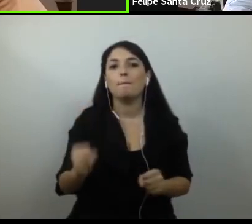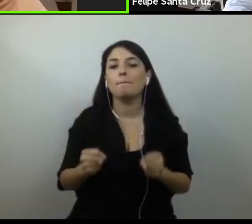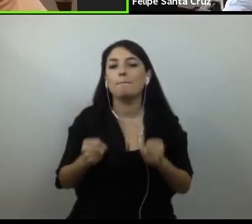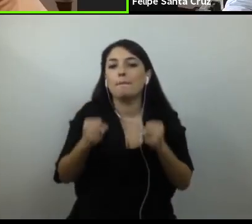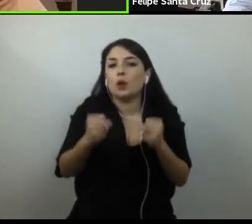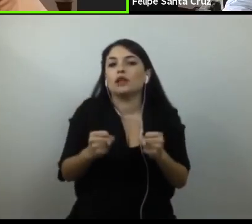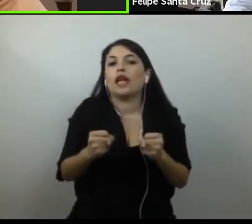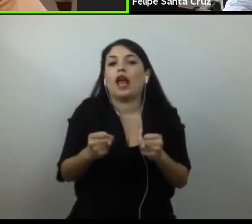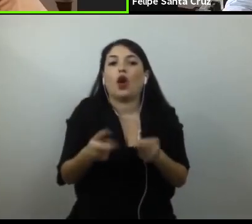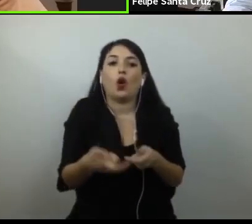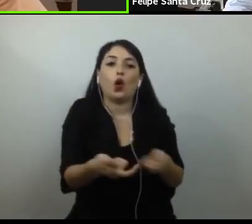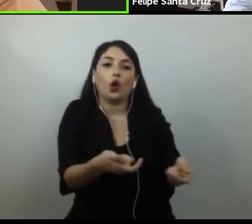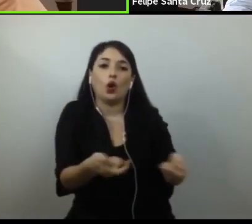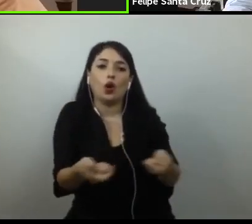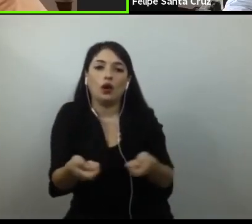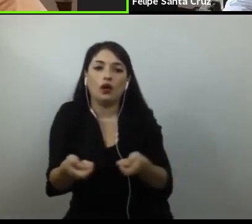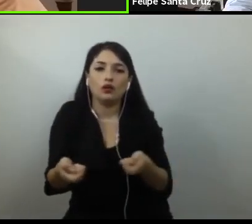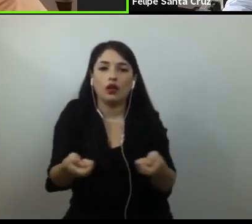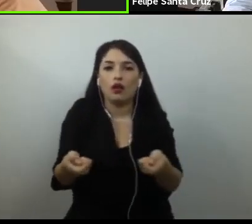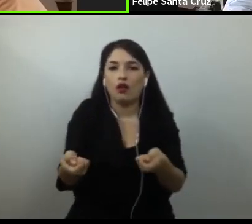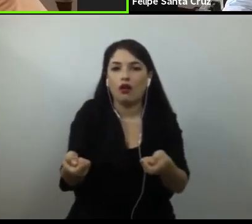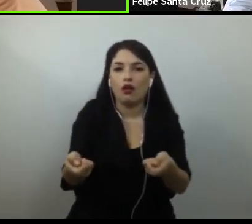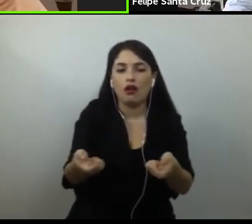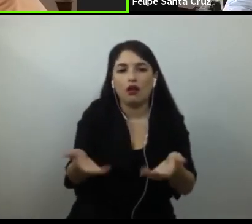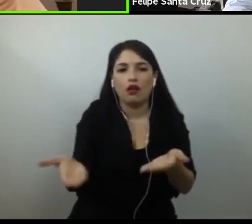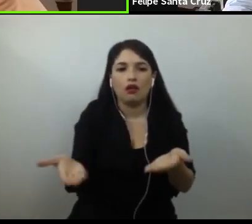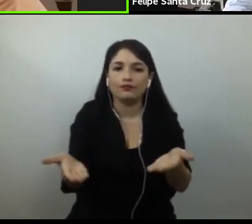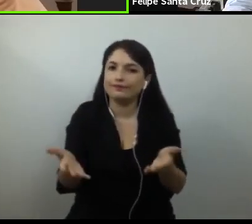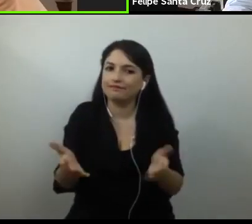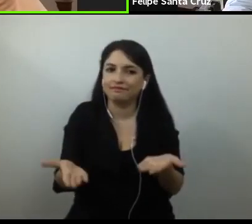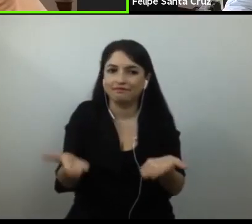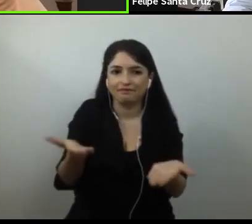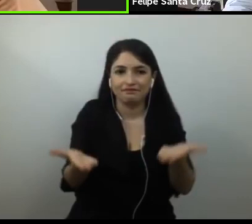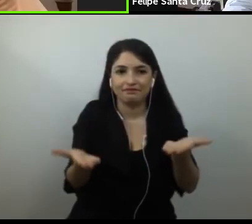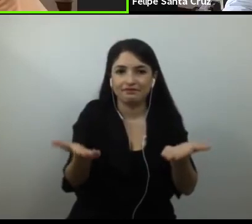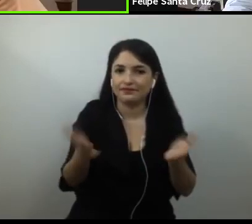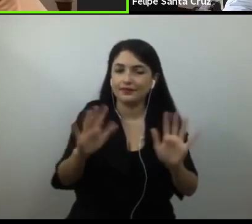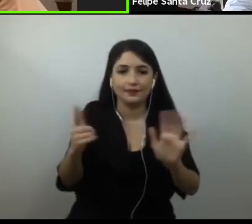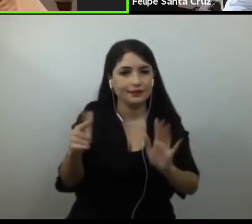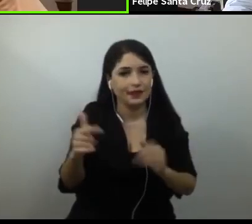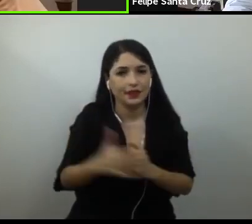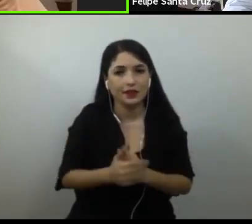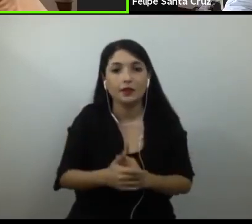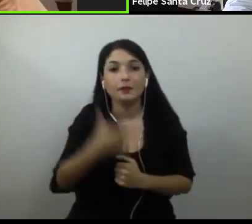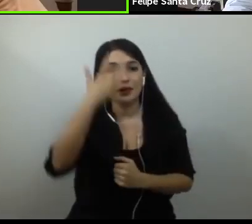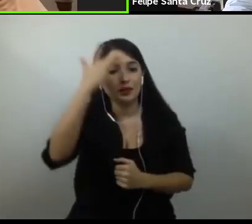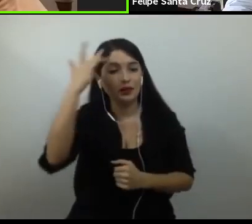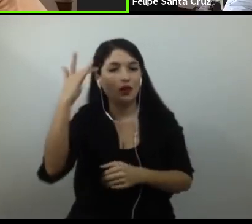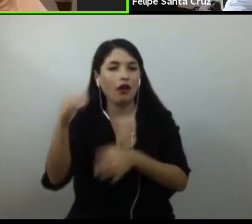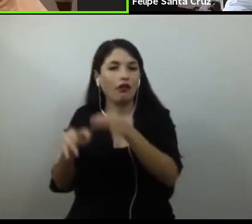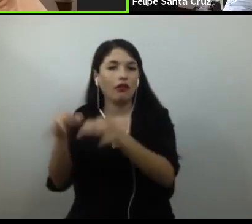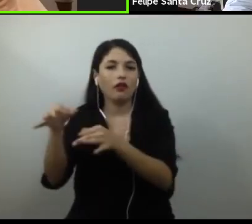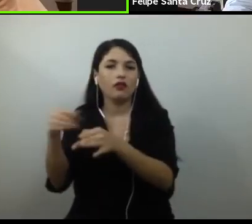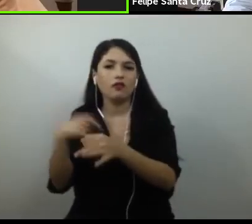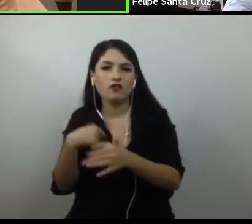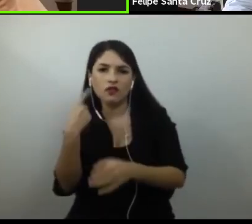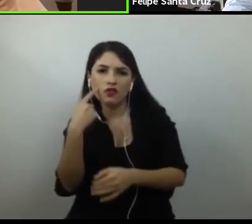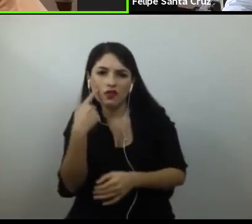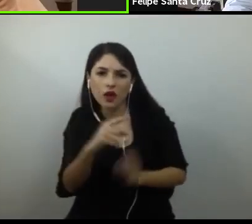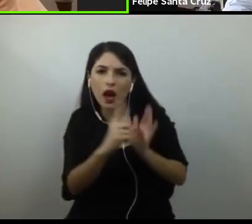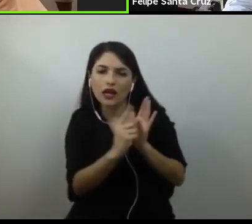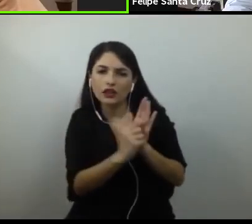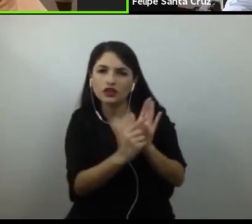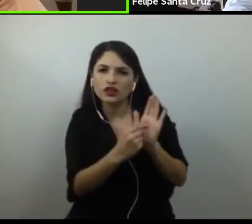brasileira. E a gente sabe que pseudo-juristas saíram a campo fazendo uma interpretação heterodoxa do